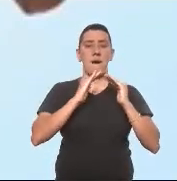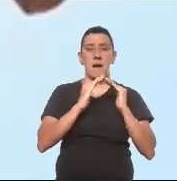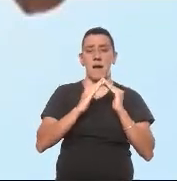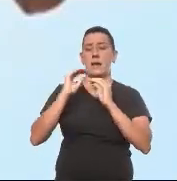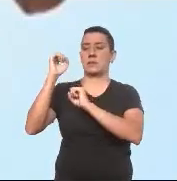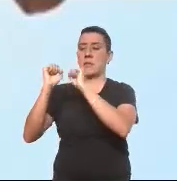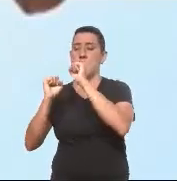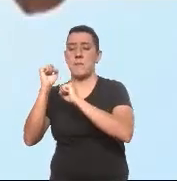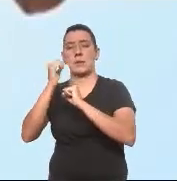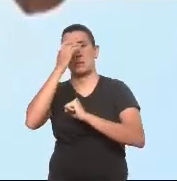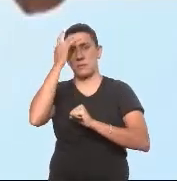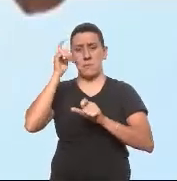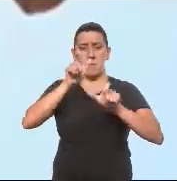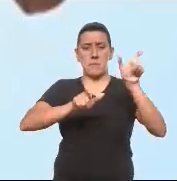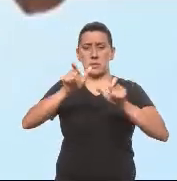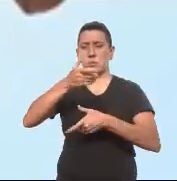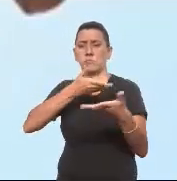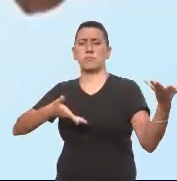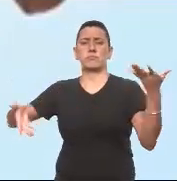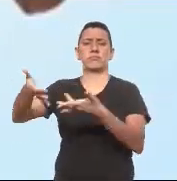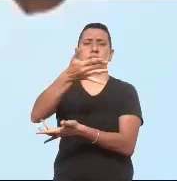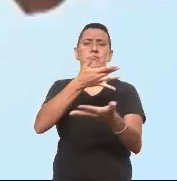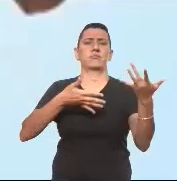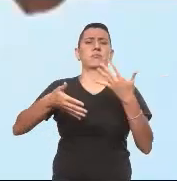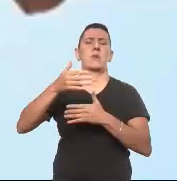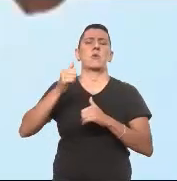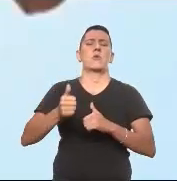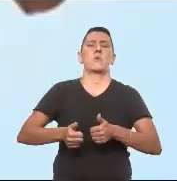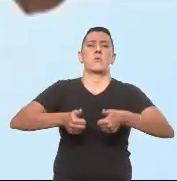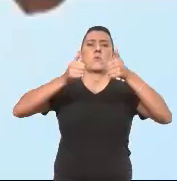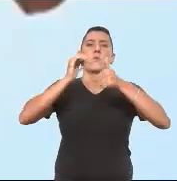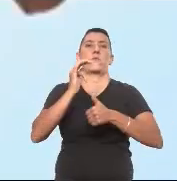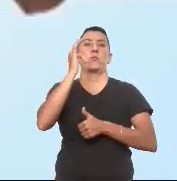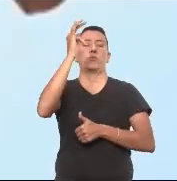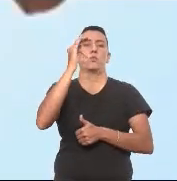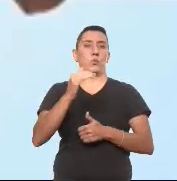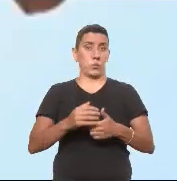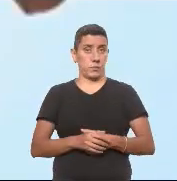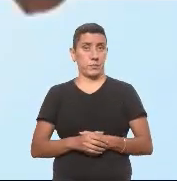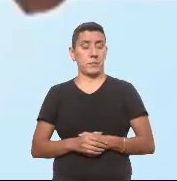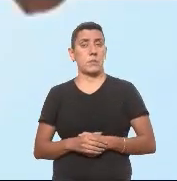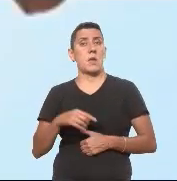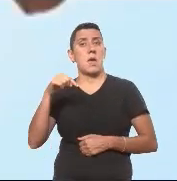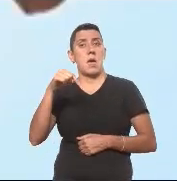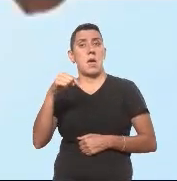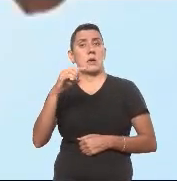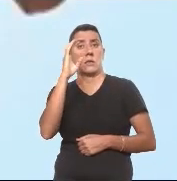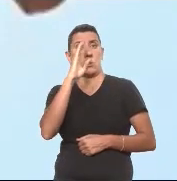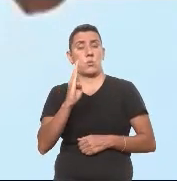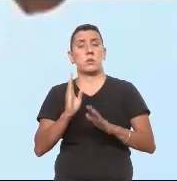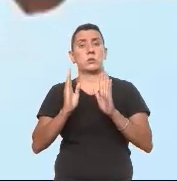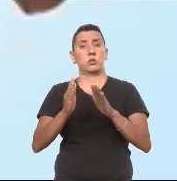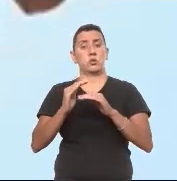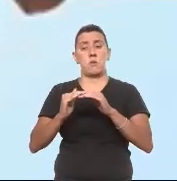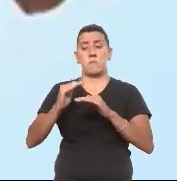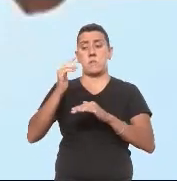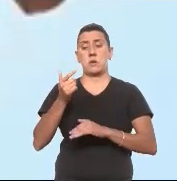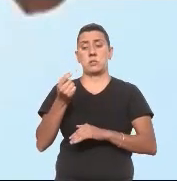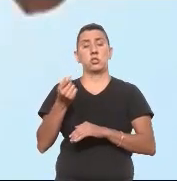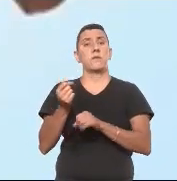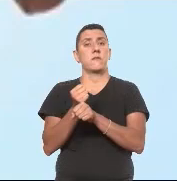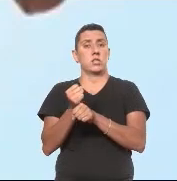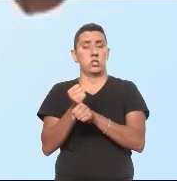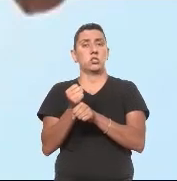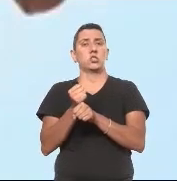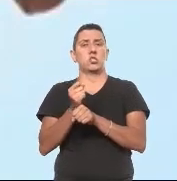organização para o mundo mais inteligente e totalmente conectado no Brasil há mais de 20 anos a qual e